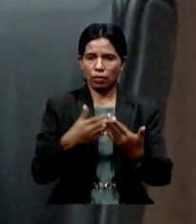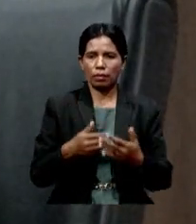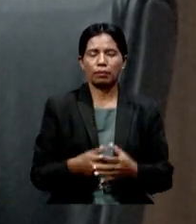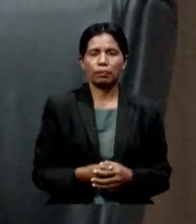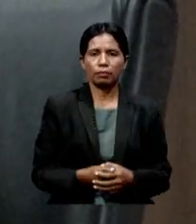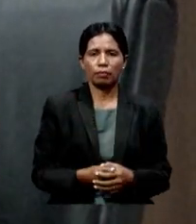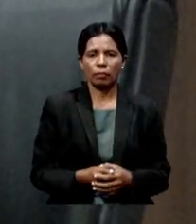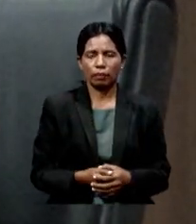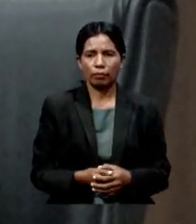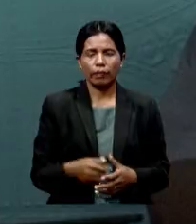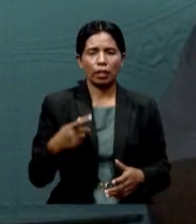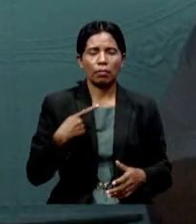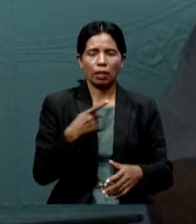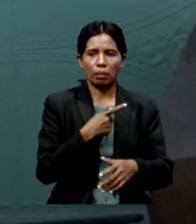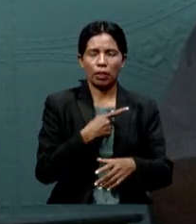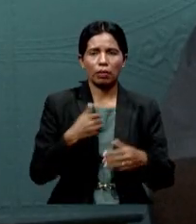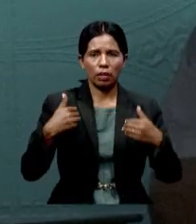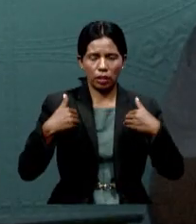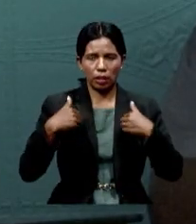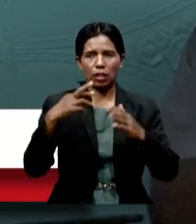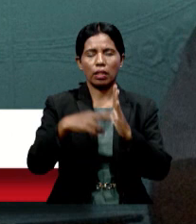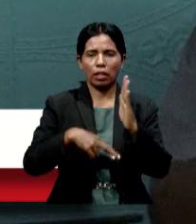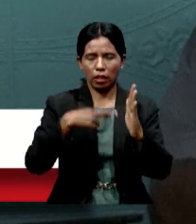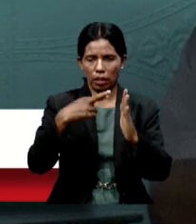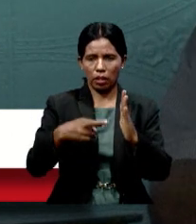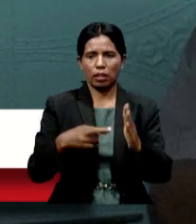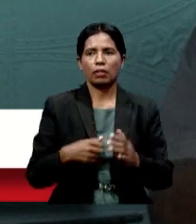ne ia regras, mas ne regras ne relatif tama